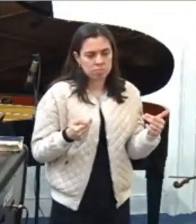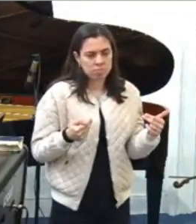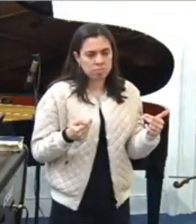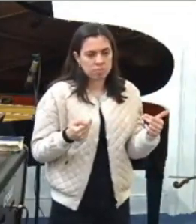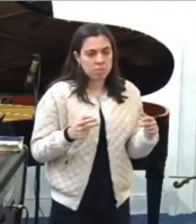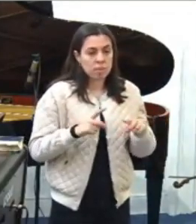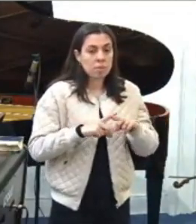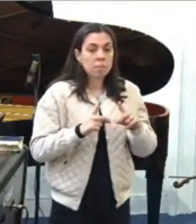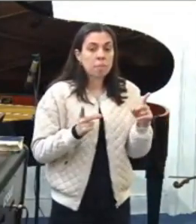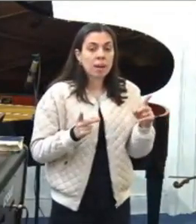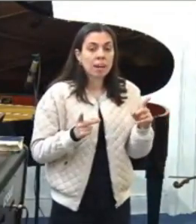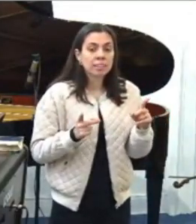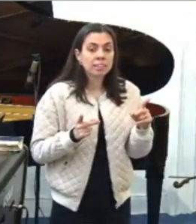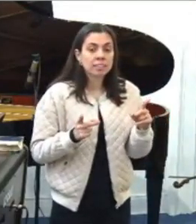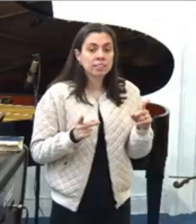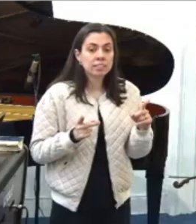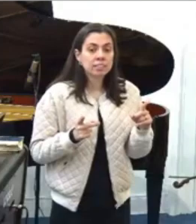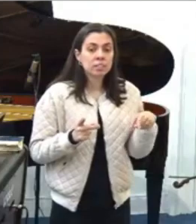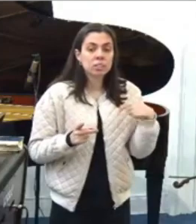ninguém da mão do Senhor.